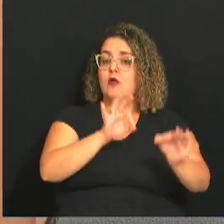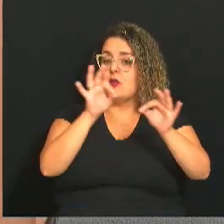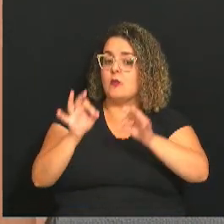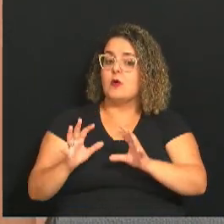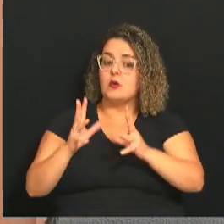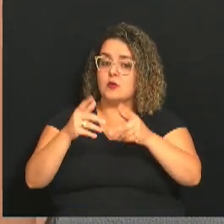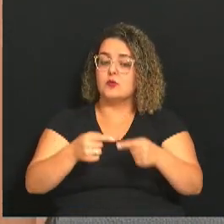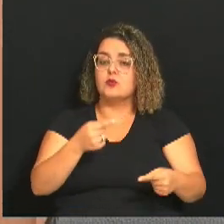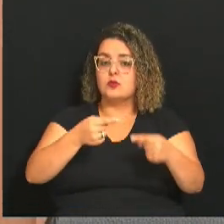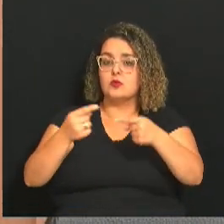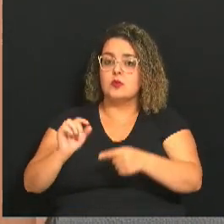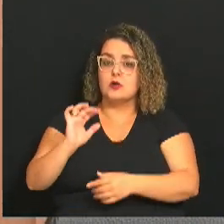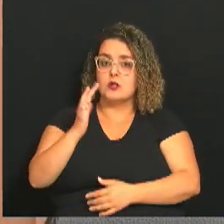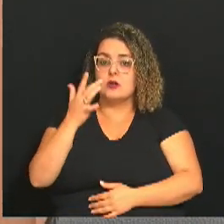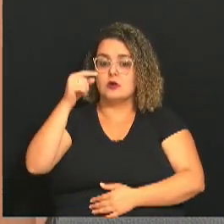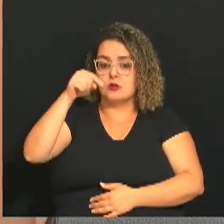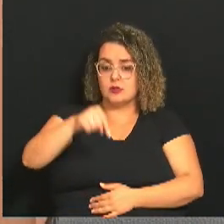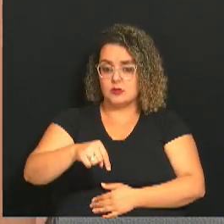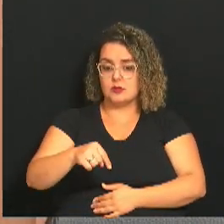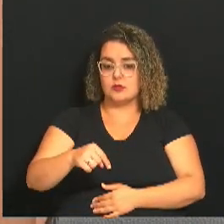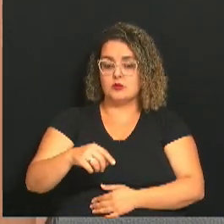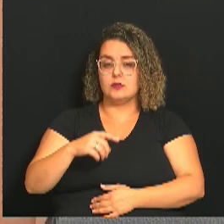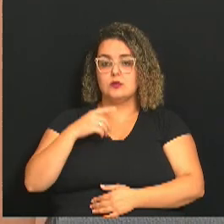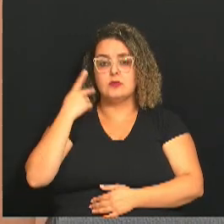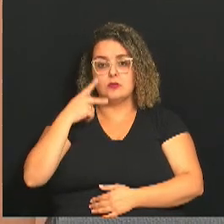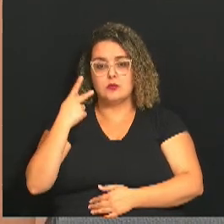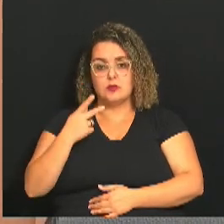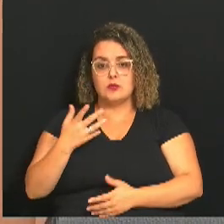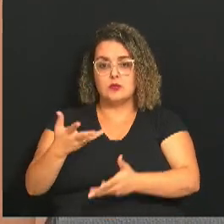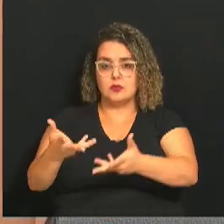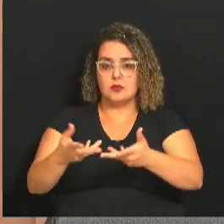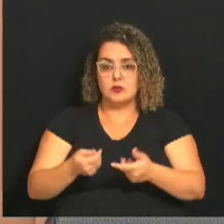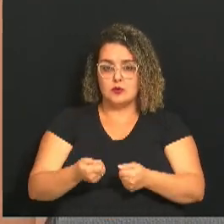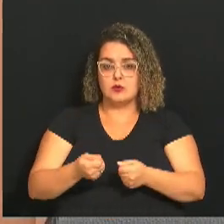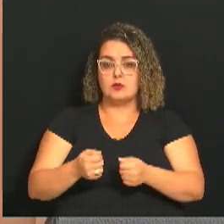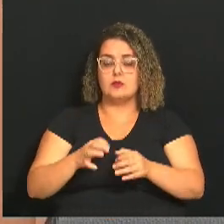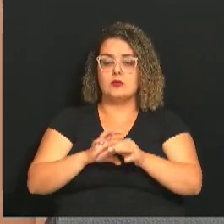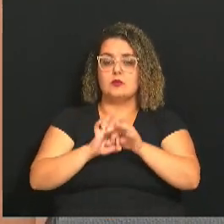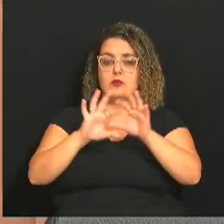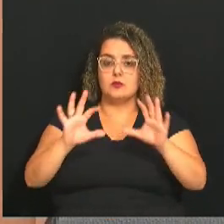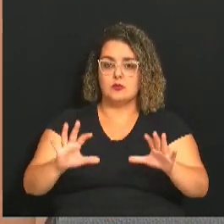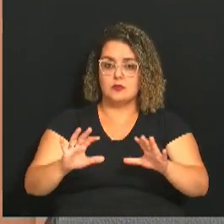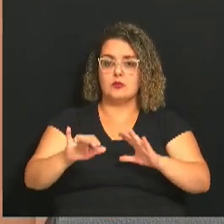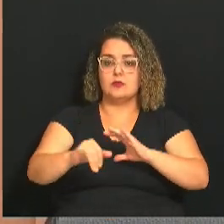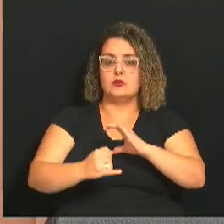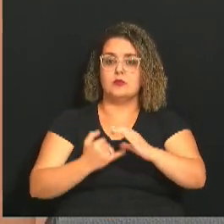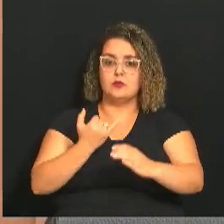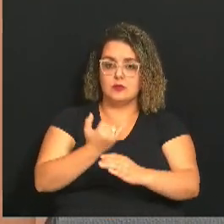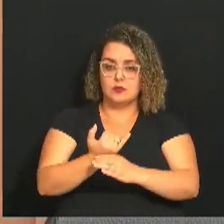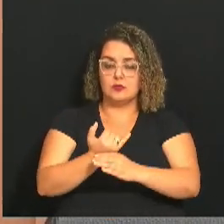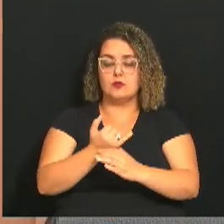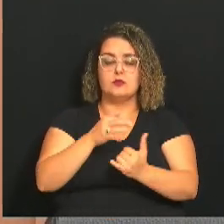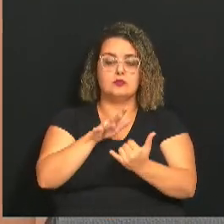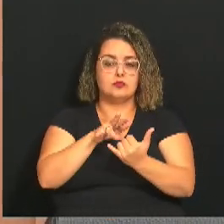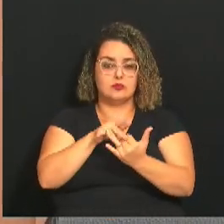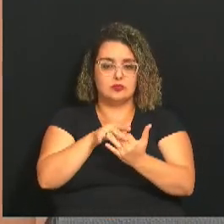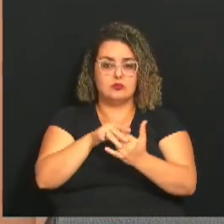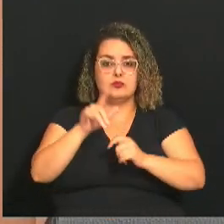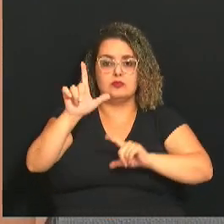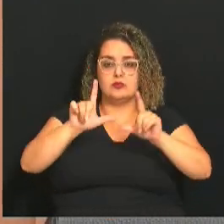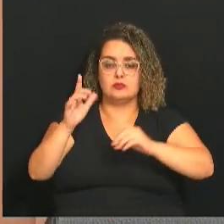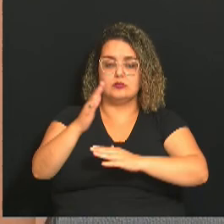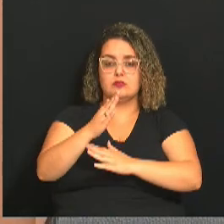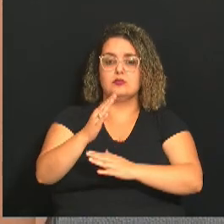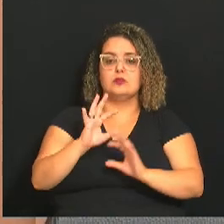que foi realizado aqui com o vereador e seus convidados, vai estar disponível no YouTube da TV Câmara Campinas e a nossa